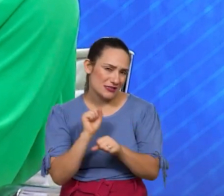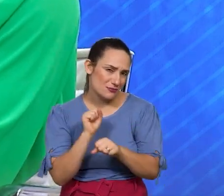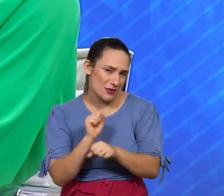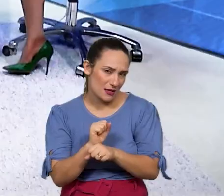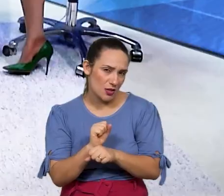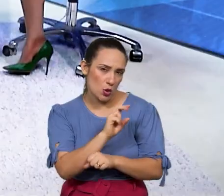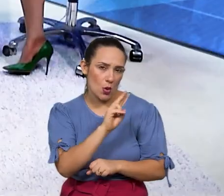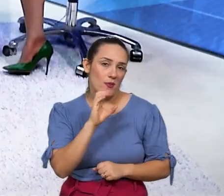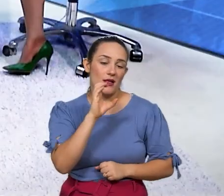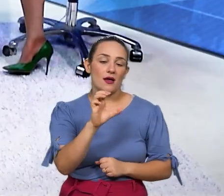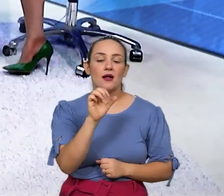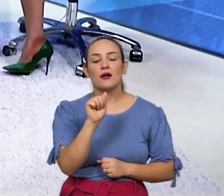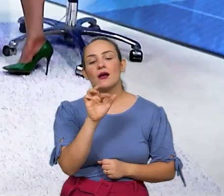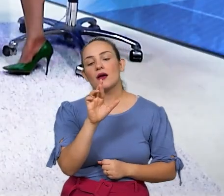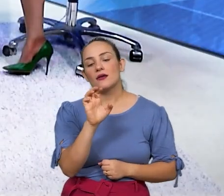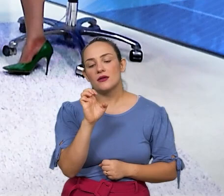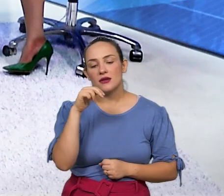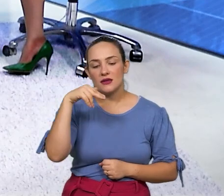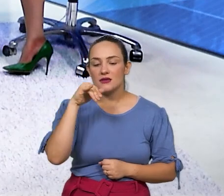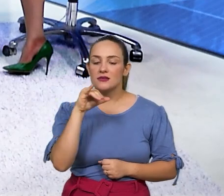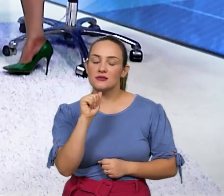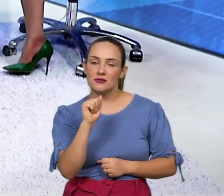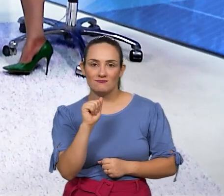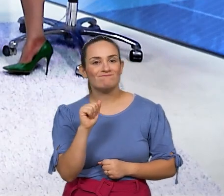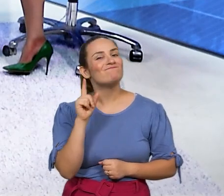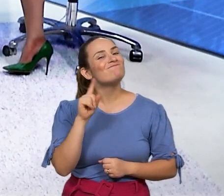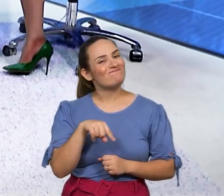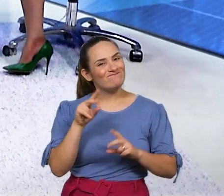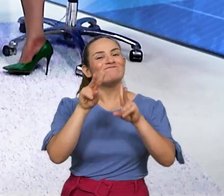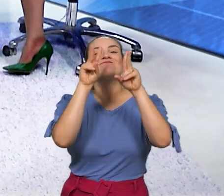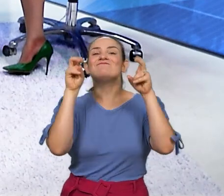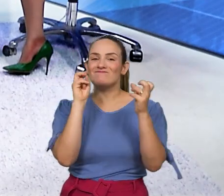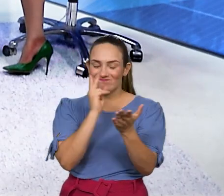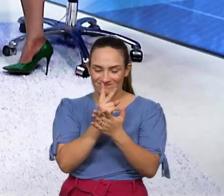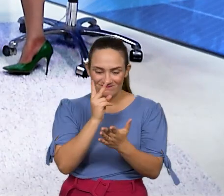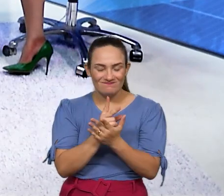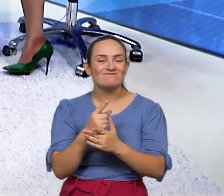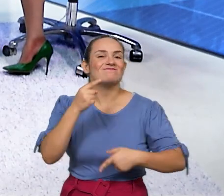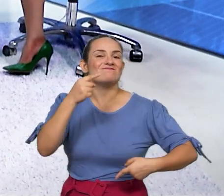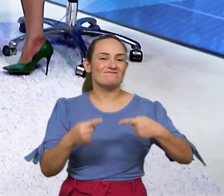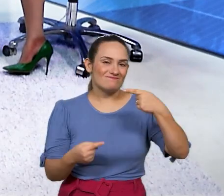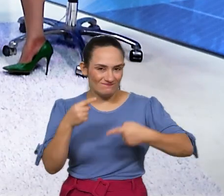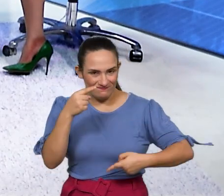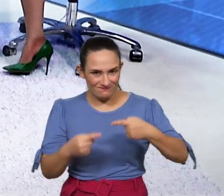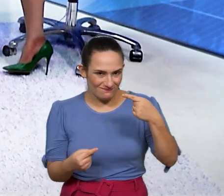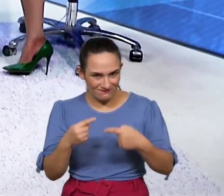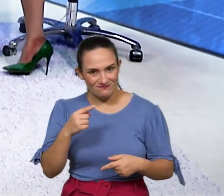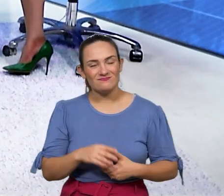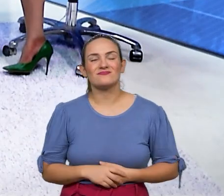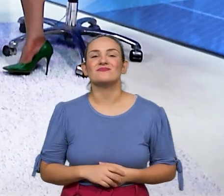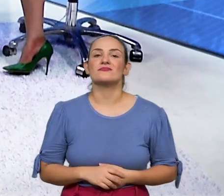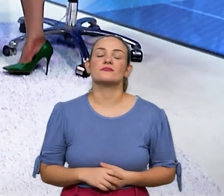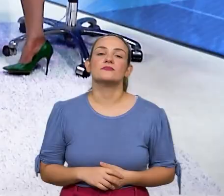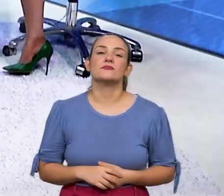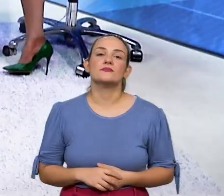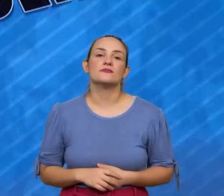doutor? Bom, a carência é um tema sempre discutido, né? Nós temos hoje